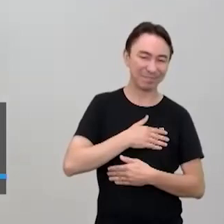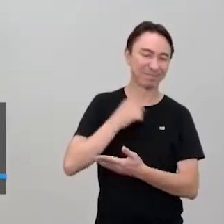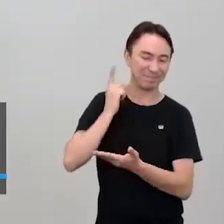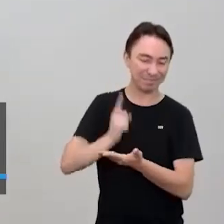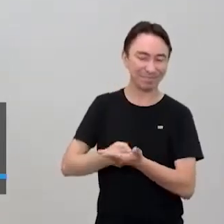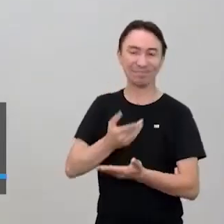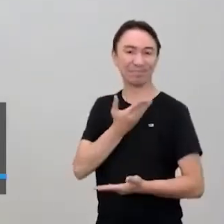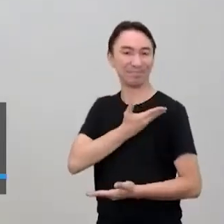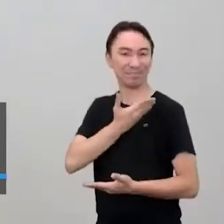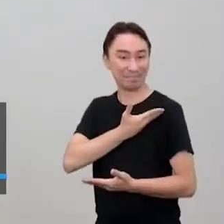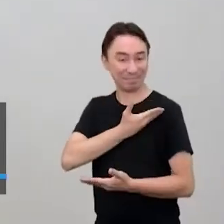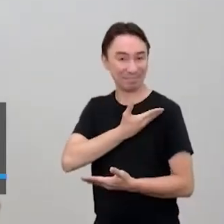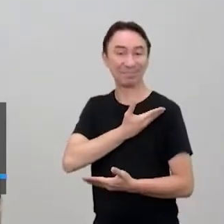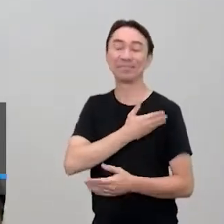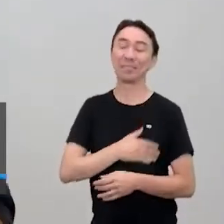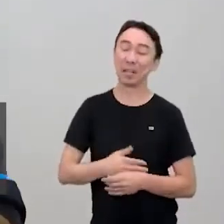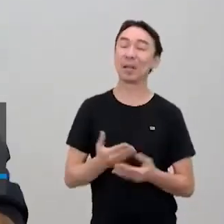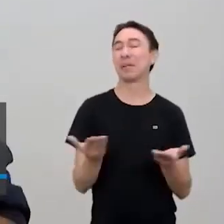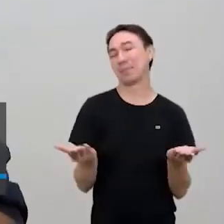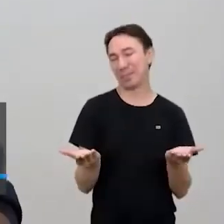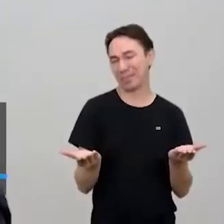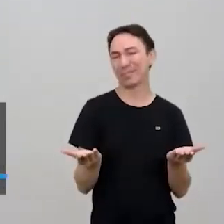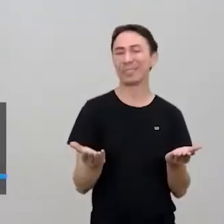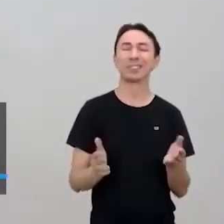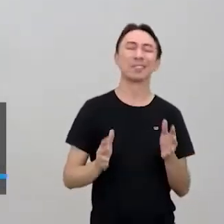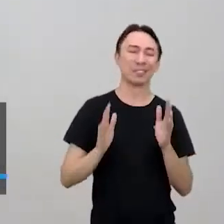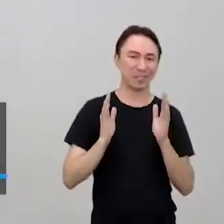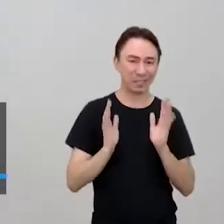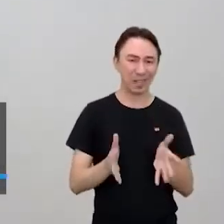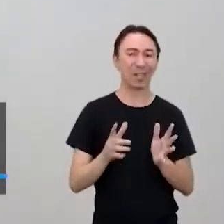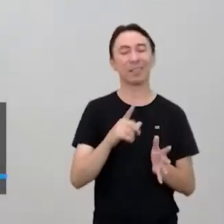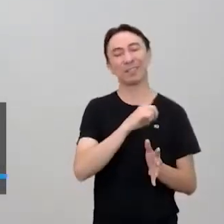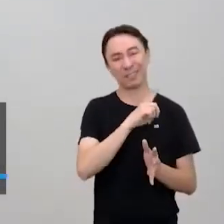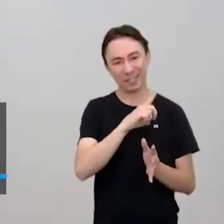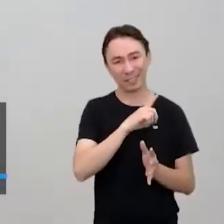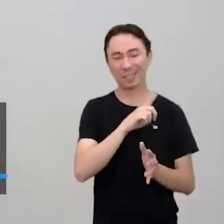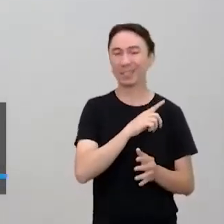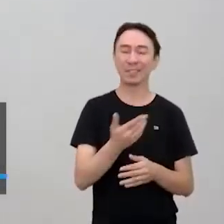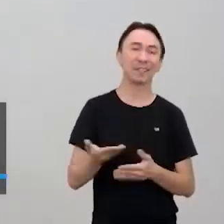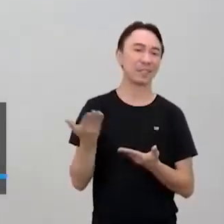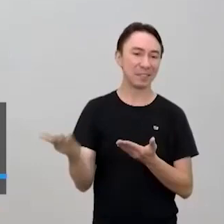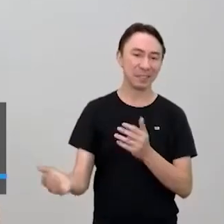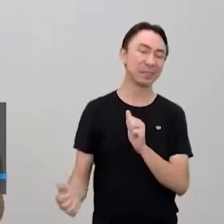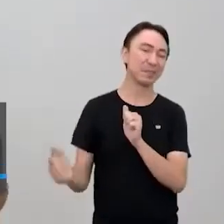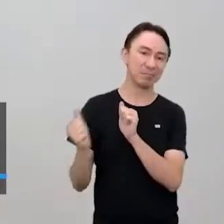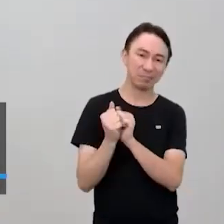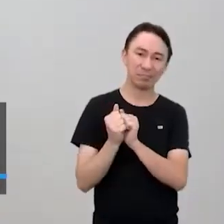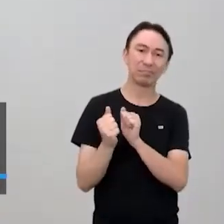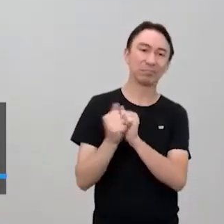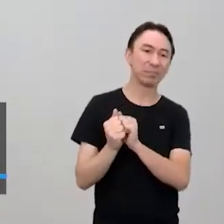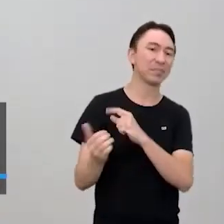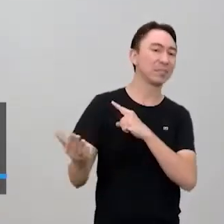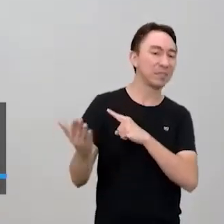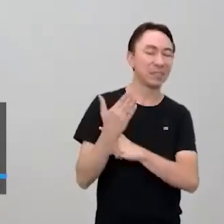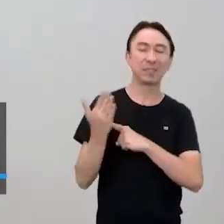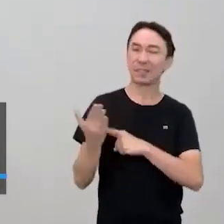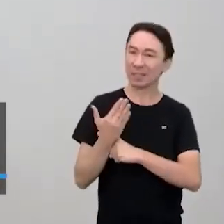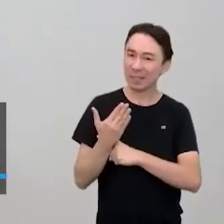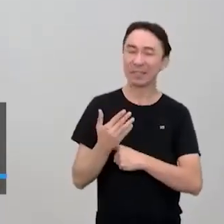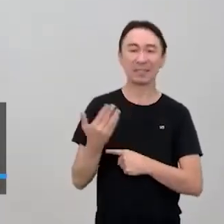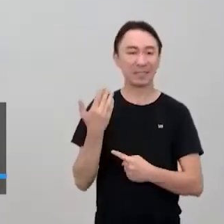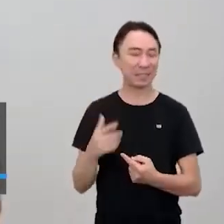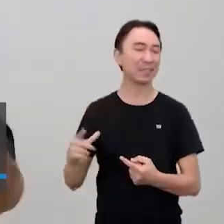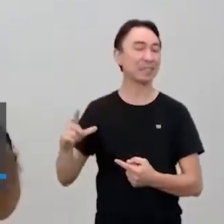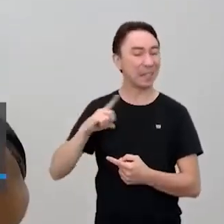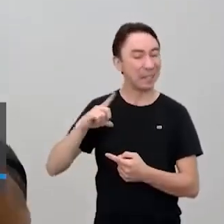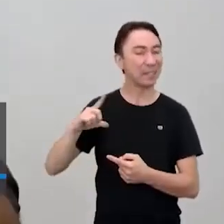aqui apresentar para vocês ele que já é praxe nos nossos encontros, vem somar muito a aula, vem copilotar